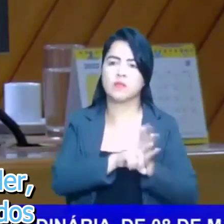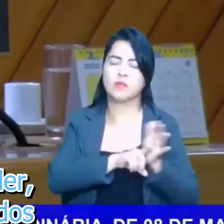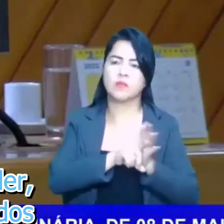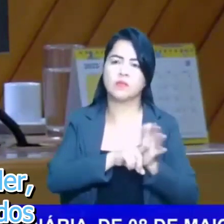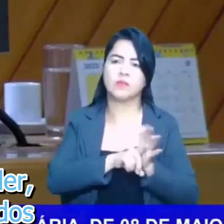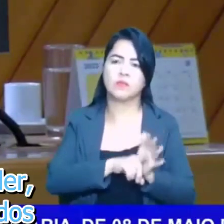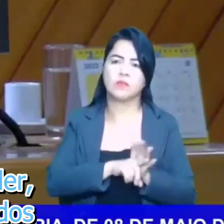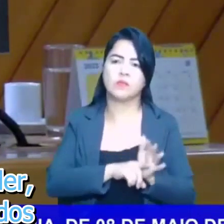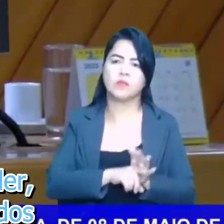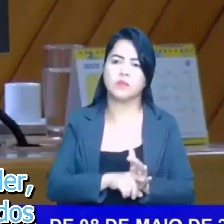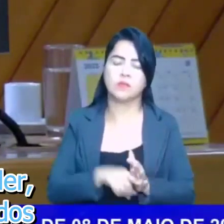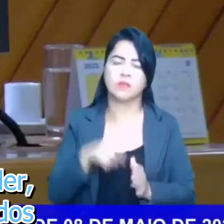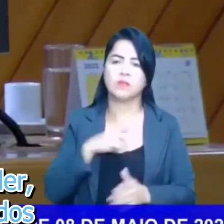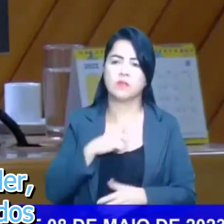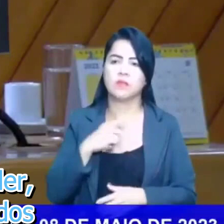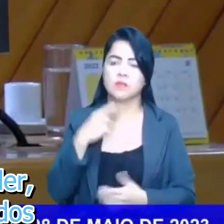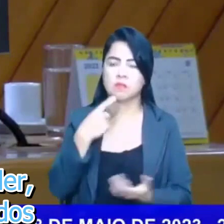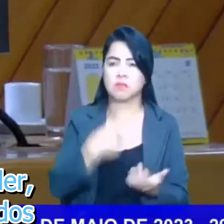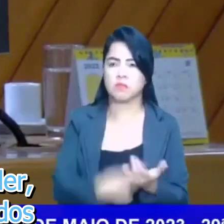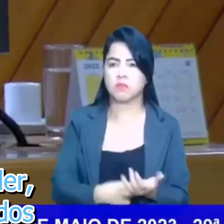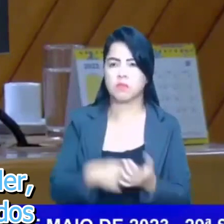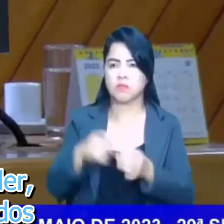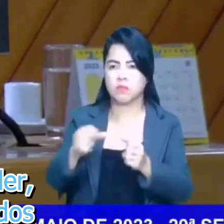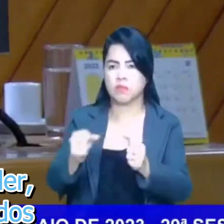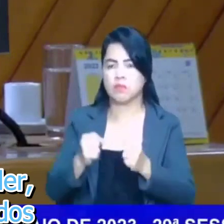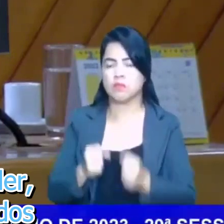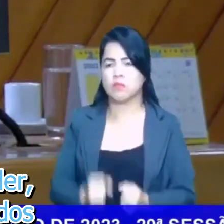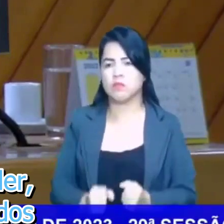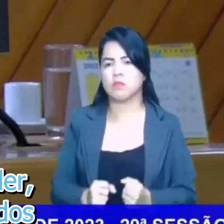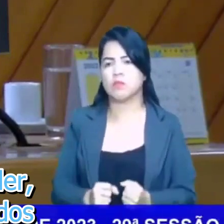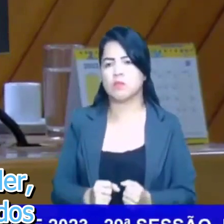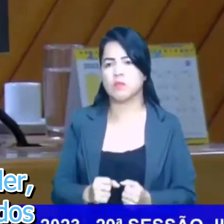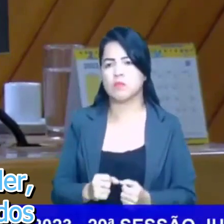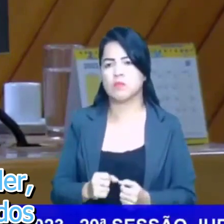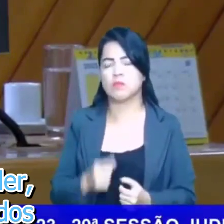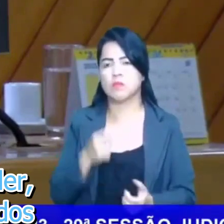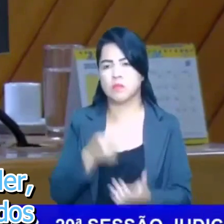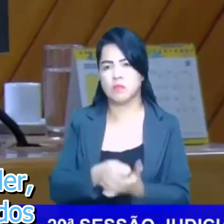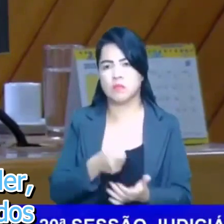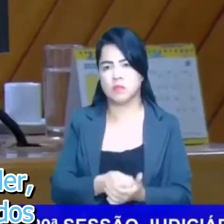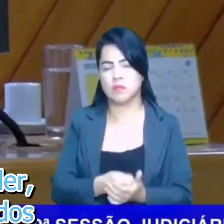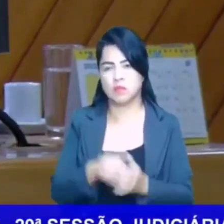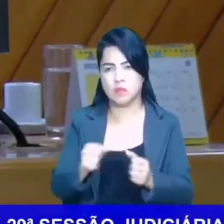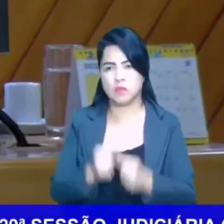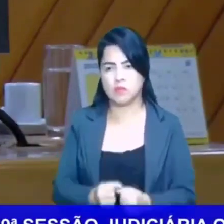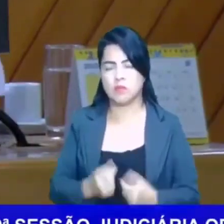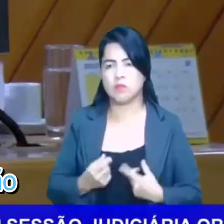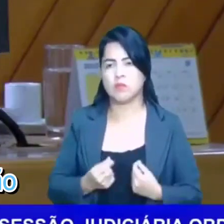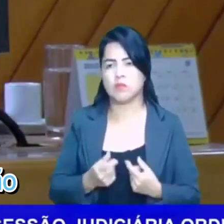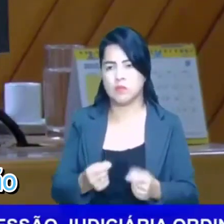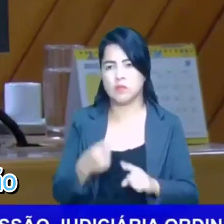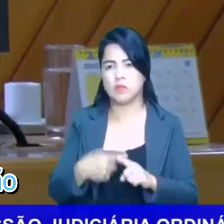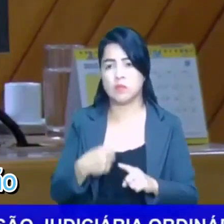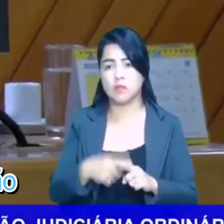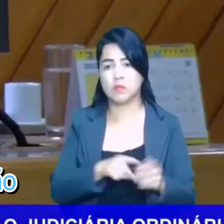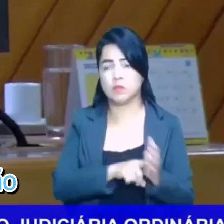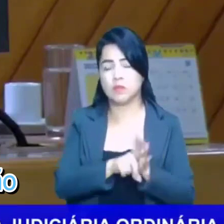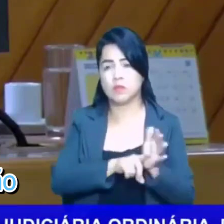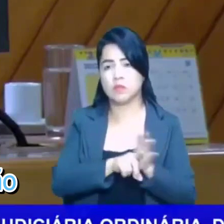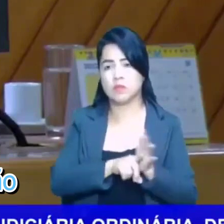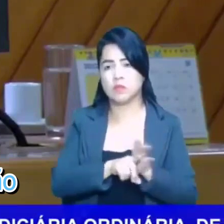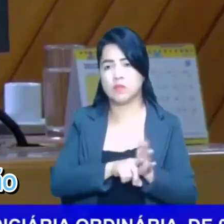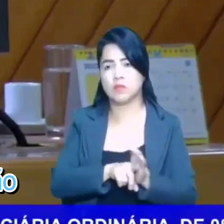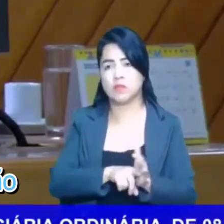é de que ficou configurado o abuso de poder econômico, porque os investigados deixaram de